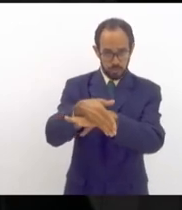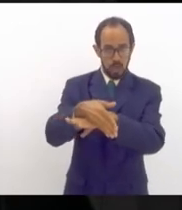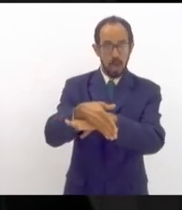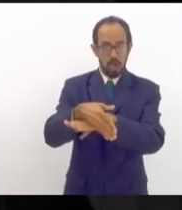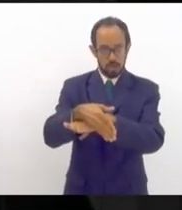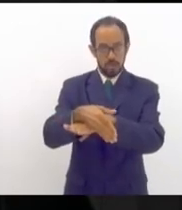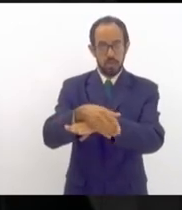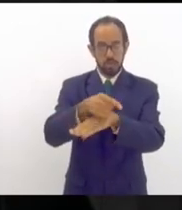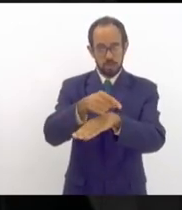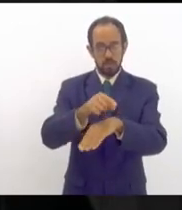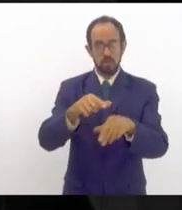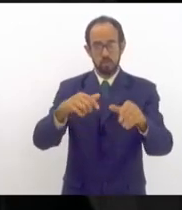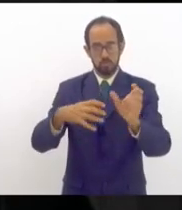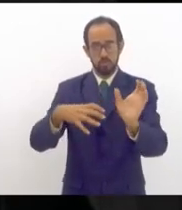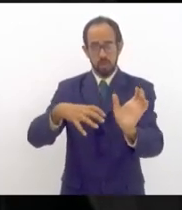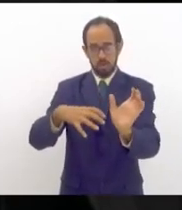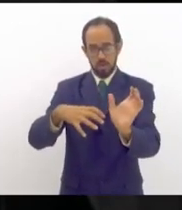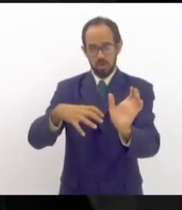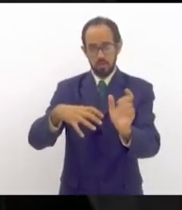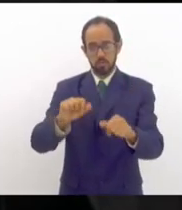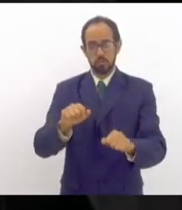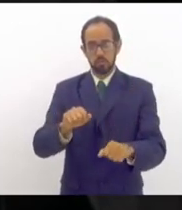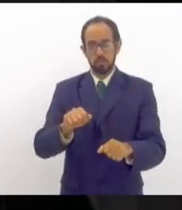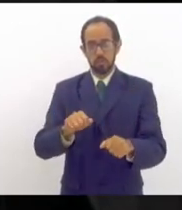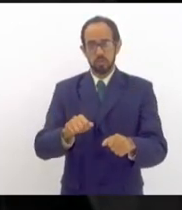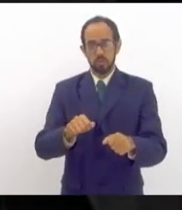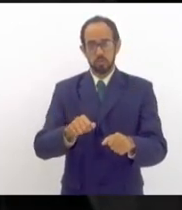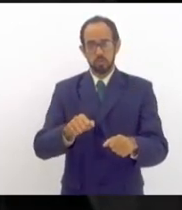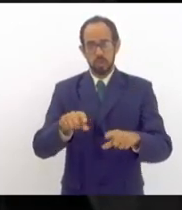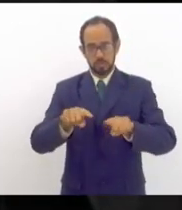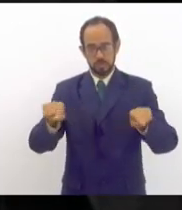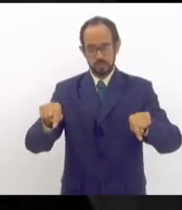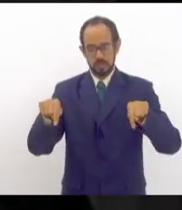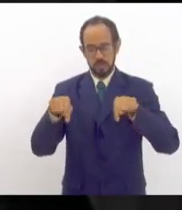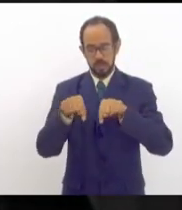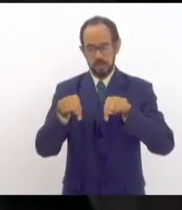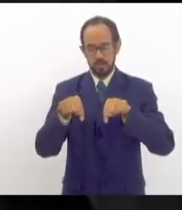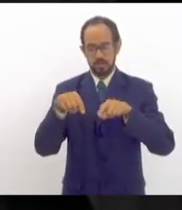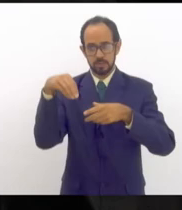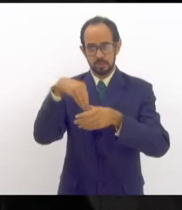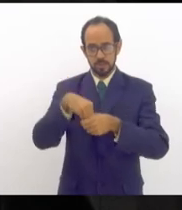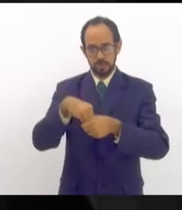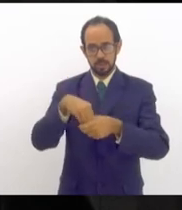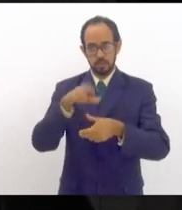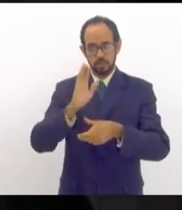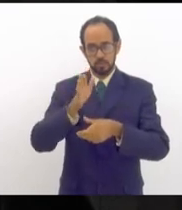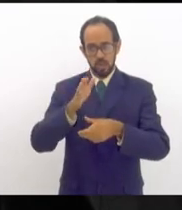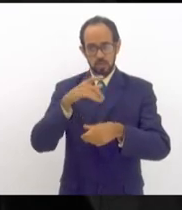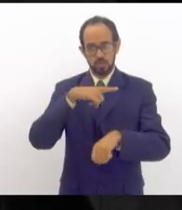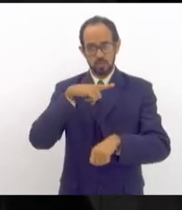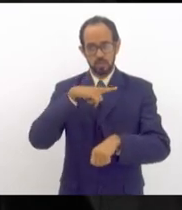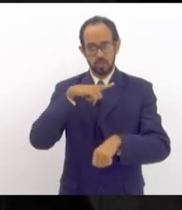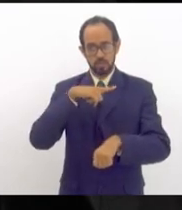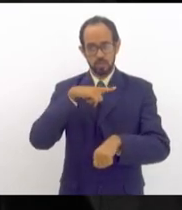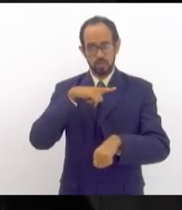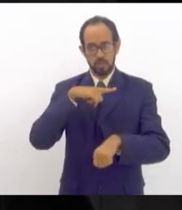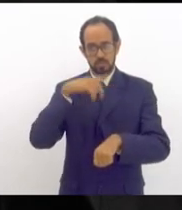do Planalto e aquelas dependência lá dentro já havia pessoas